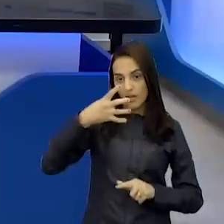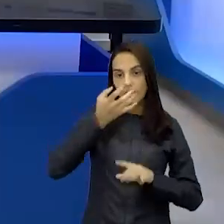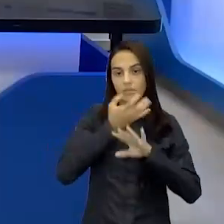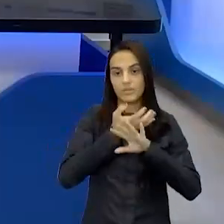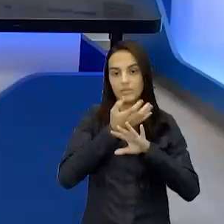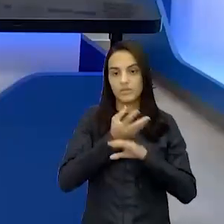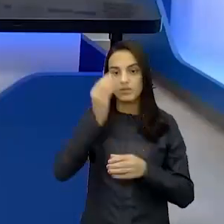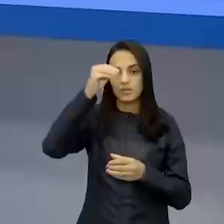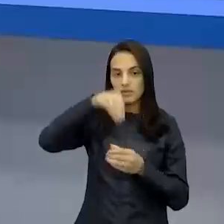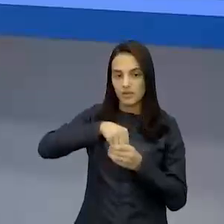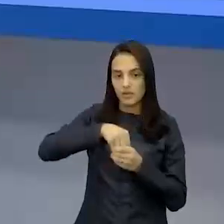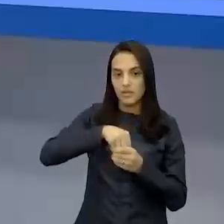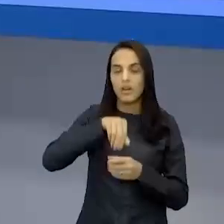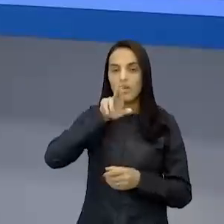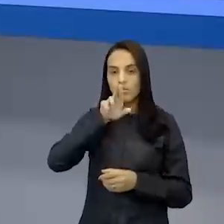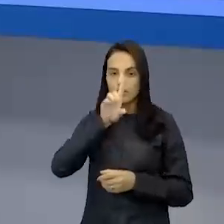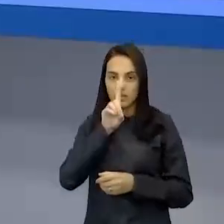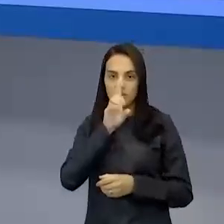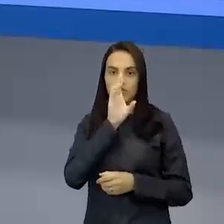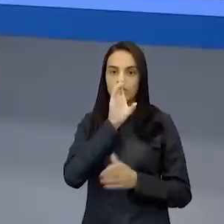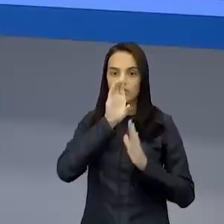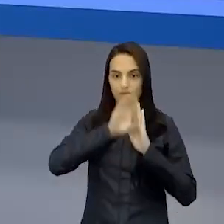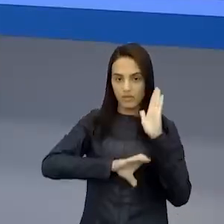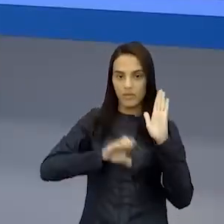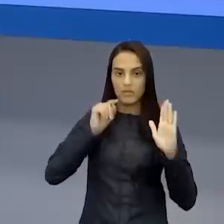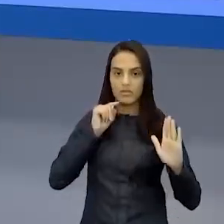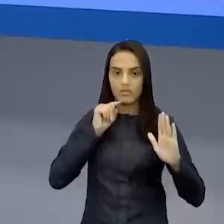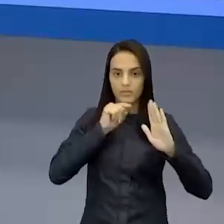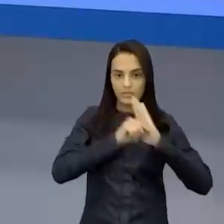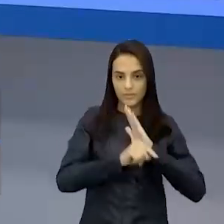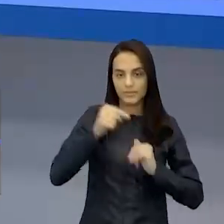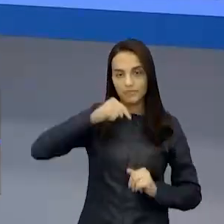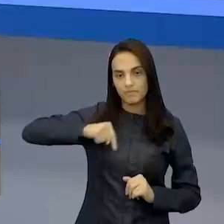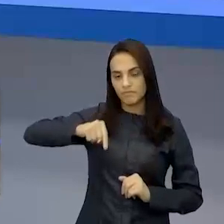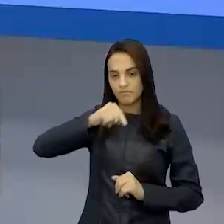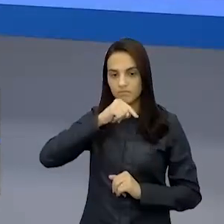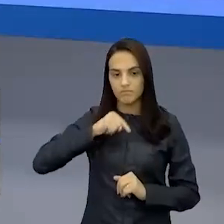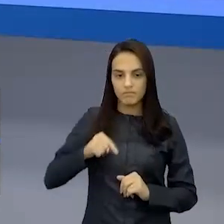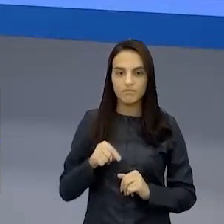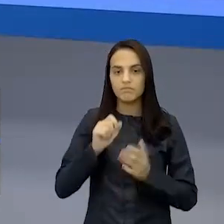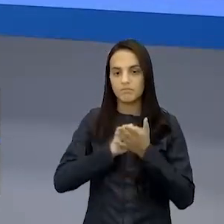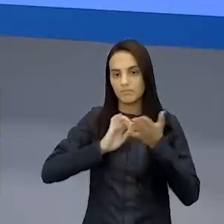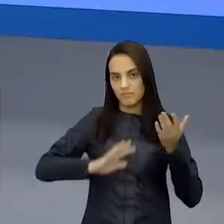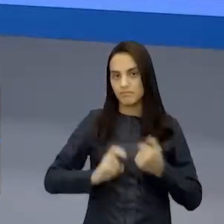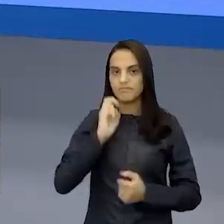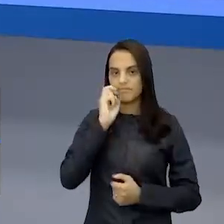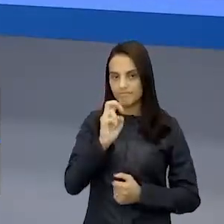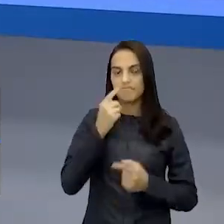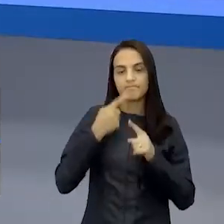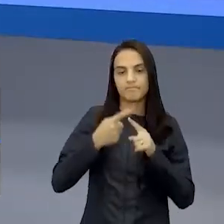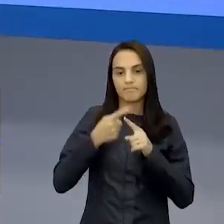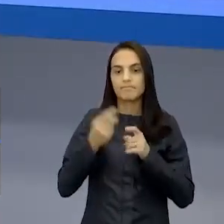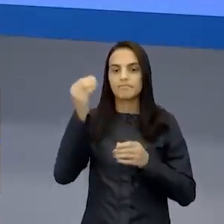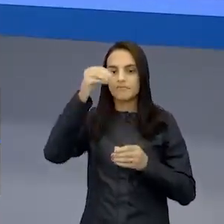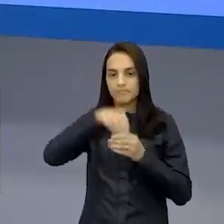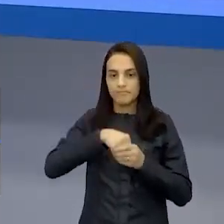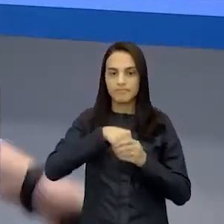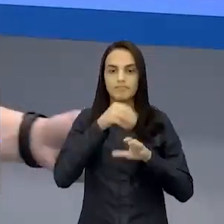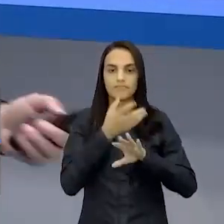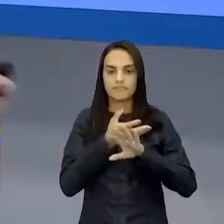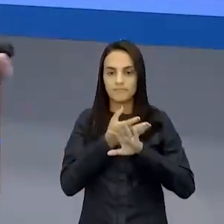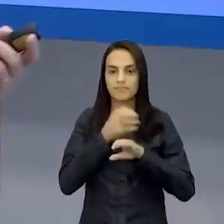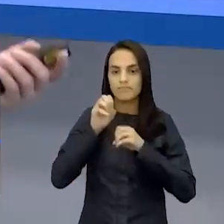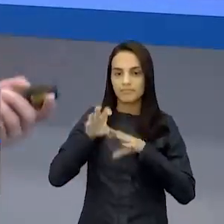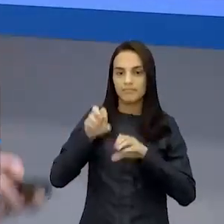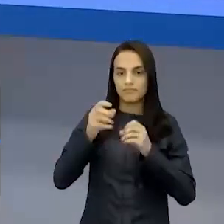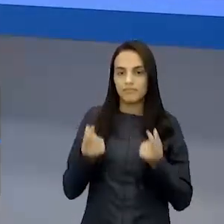componentes dentro dessa unidade curricular, do aprofundamento, e a gente vai explorar então a atividade 5, porque dentro do componente que a gente está falando,